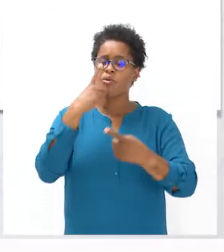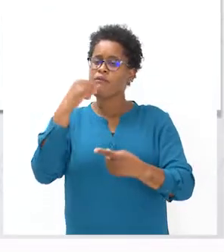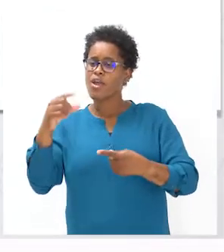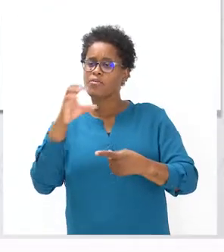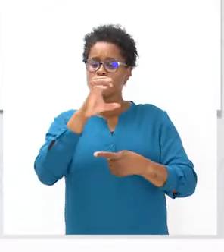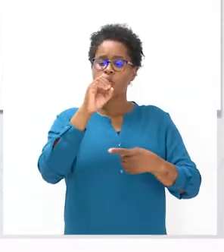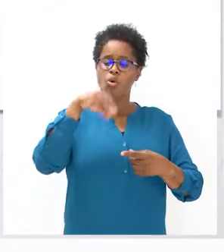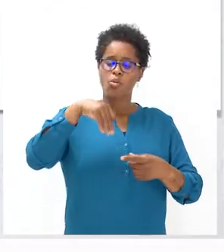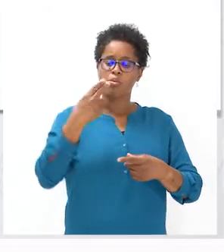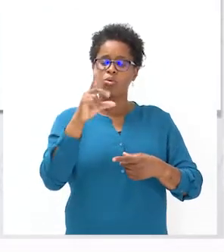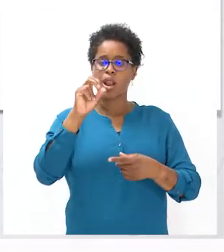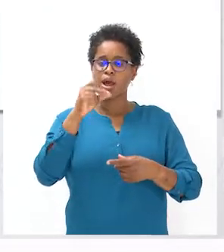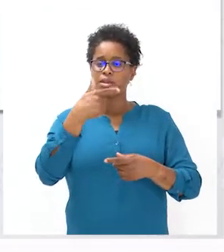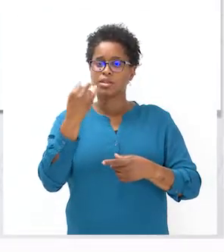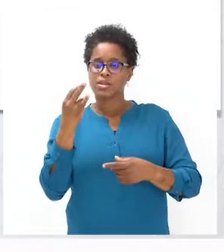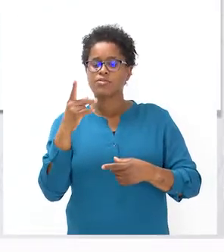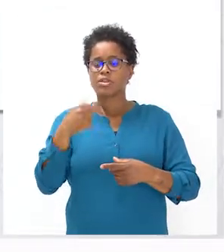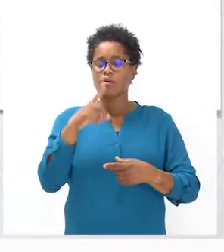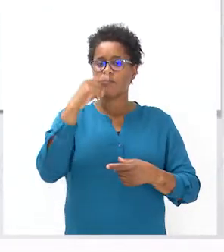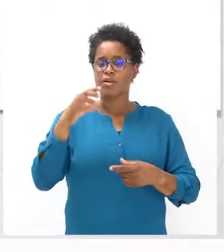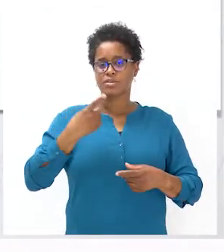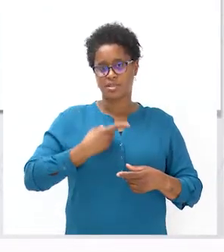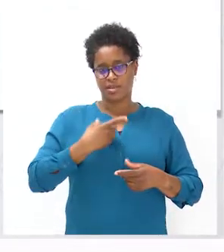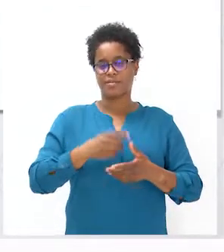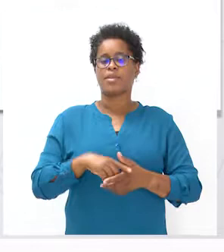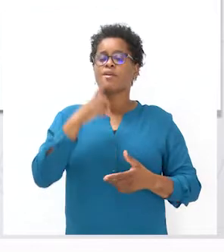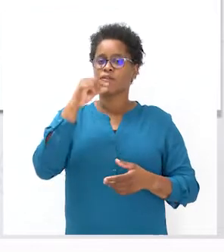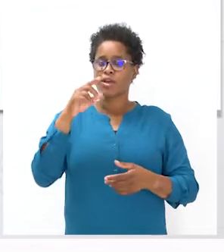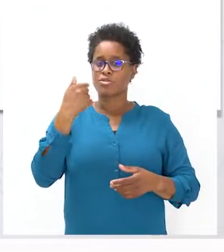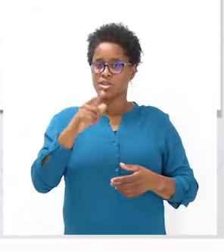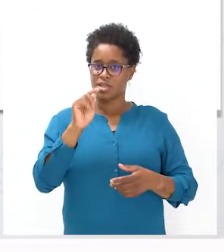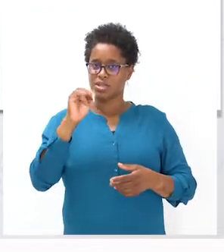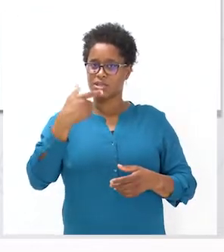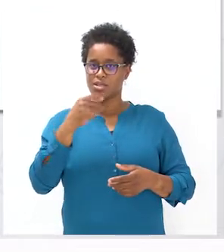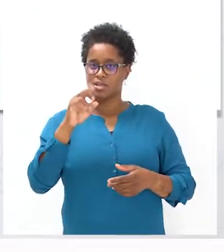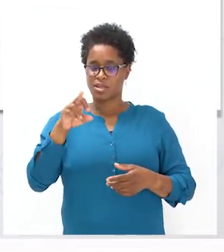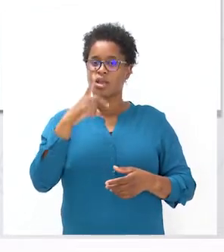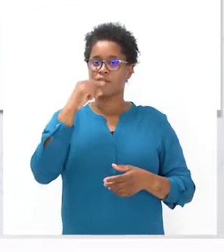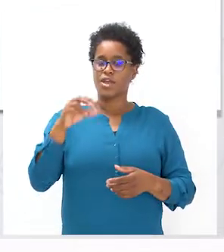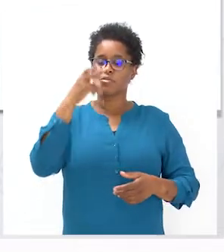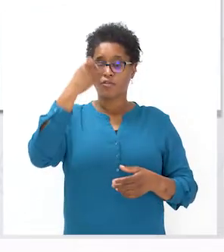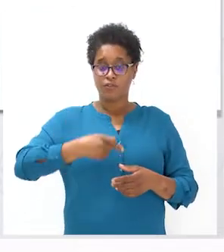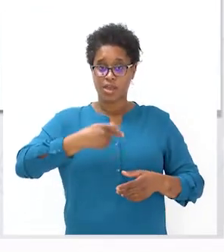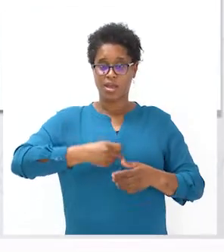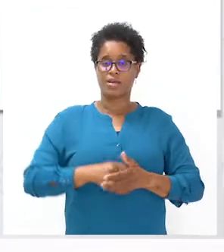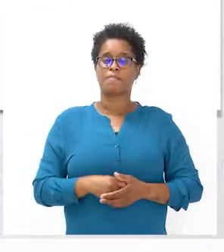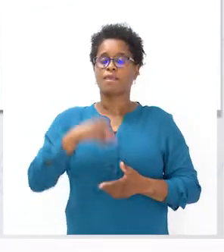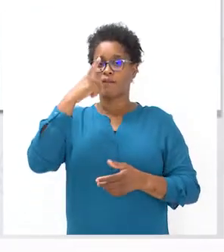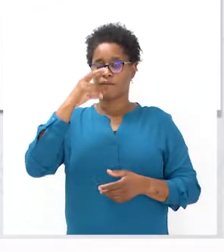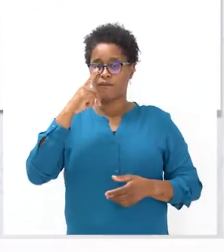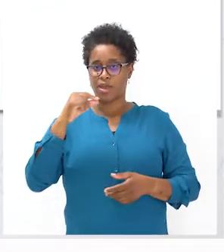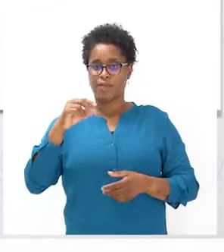verbos copulativos. Temos o verbo ser, o verbo estar, o verbo ficar, o